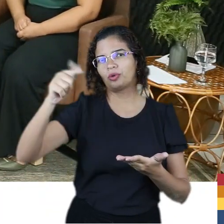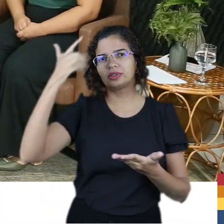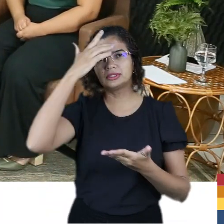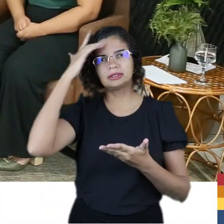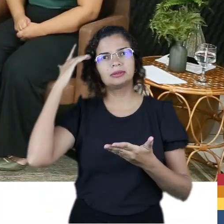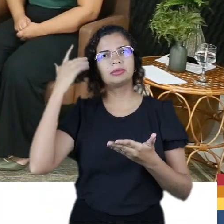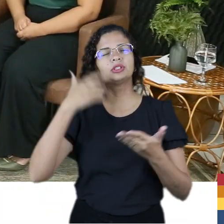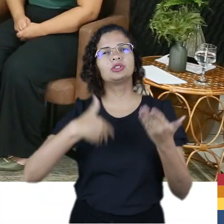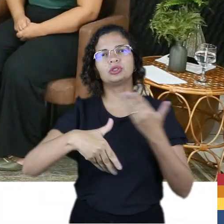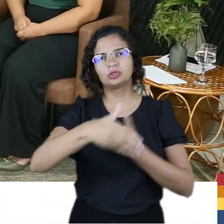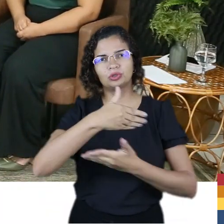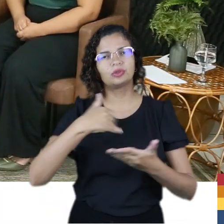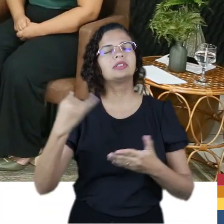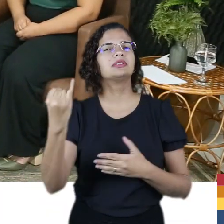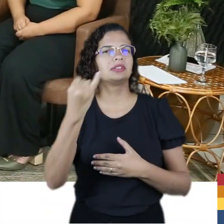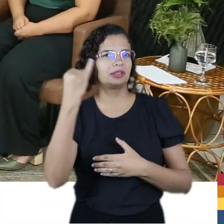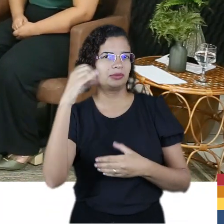sociedade